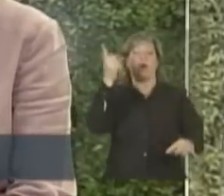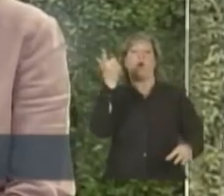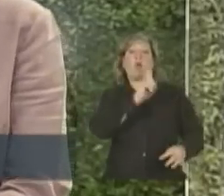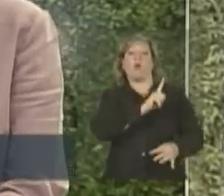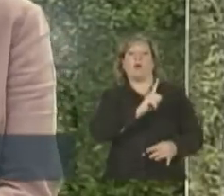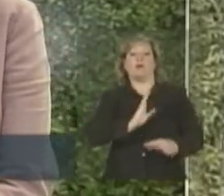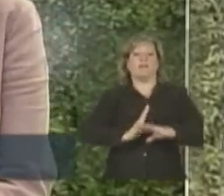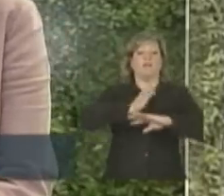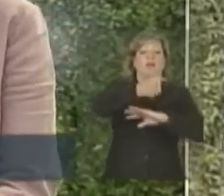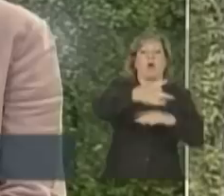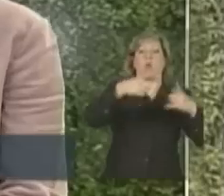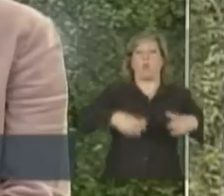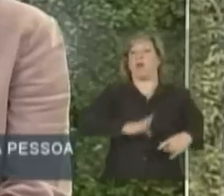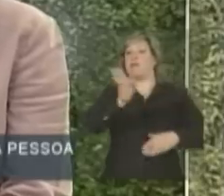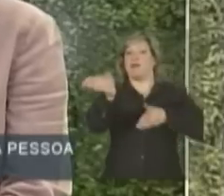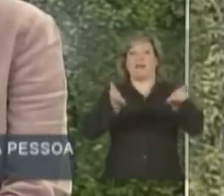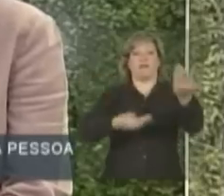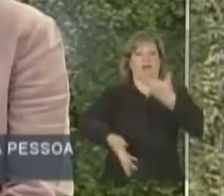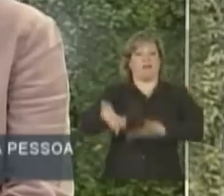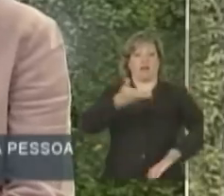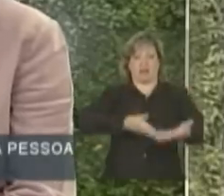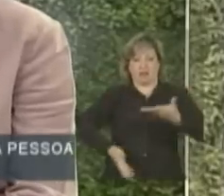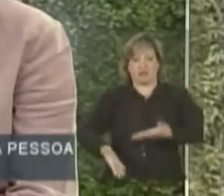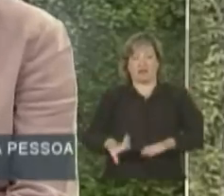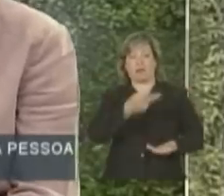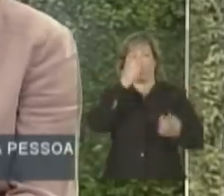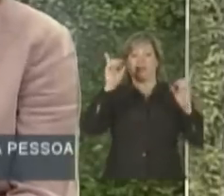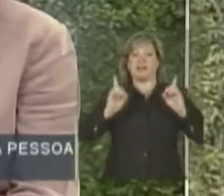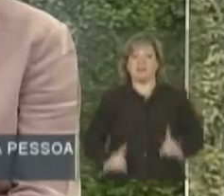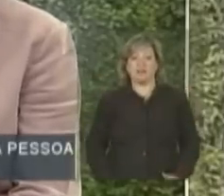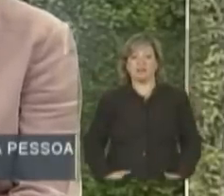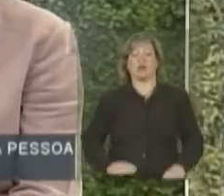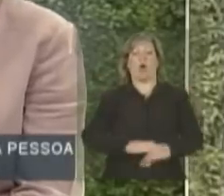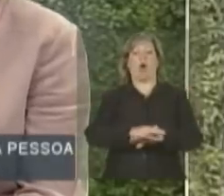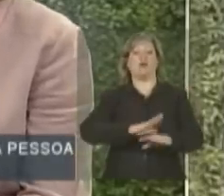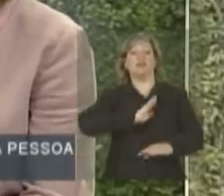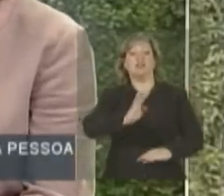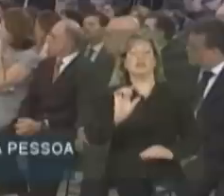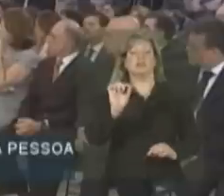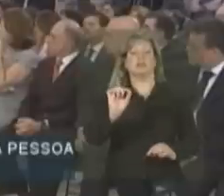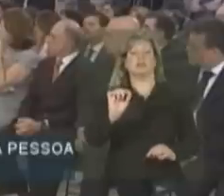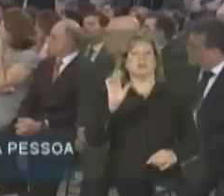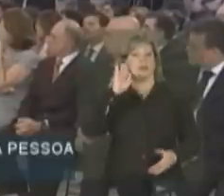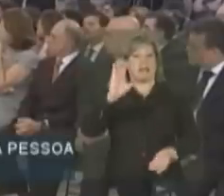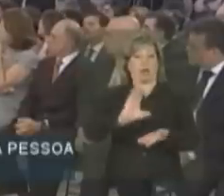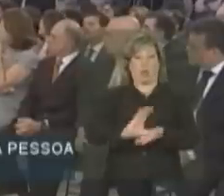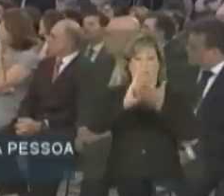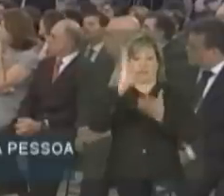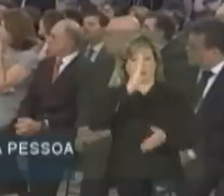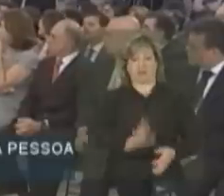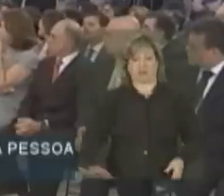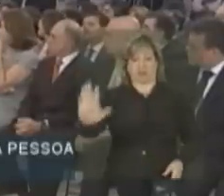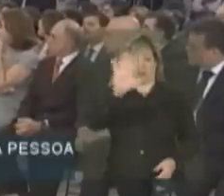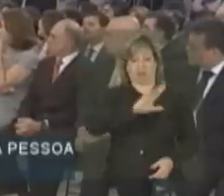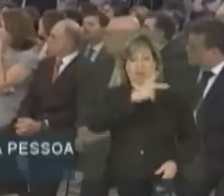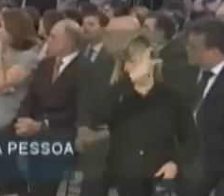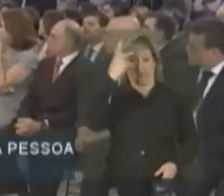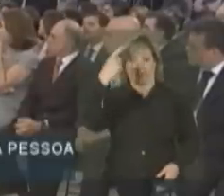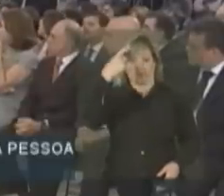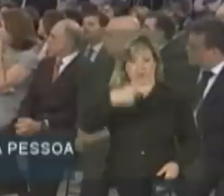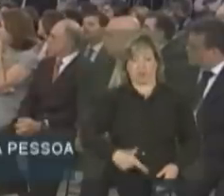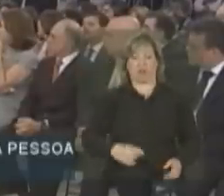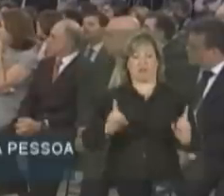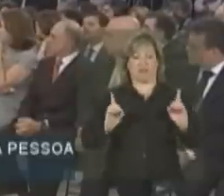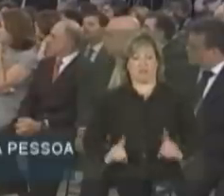locomoção, no diálogo direto com as pessoas com deficiência, especialmente no Conselho Nacional de Direitos da Pessoa com